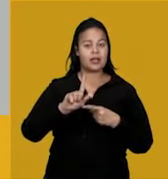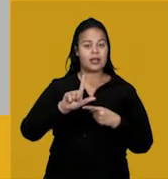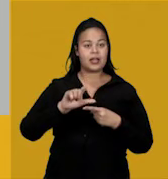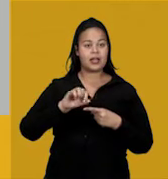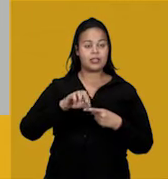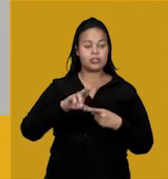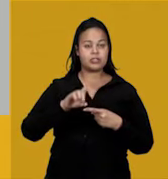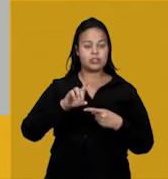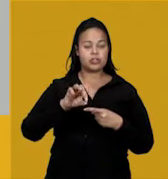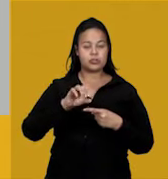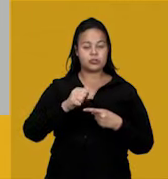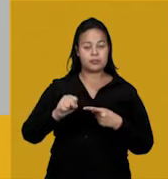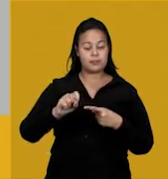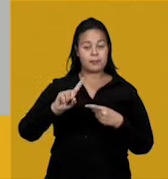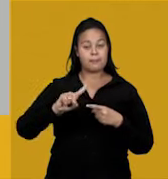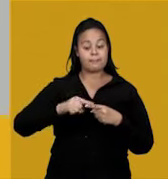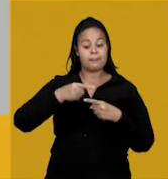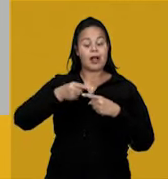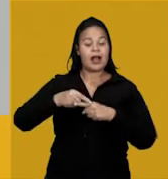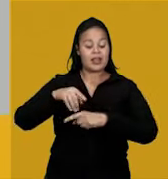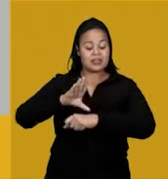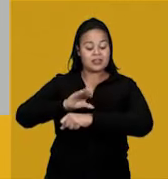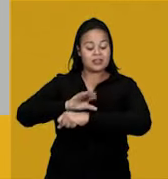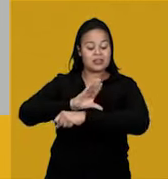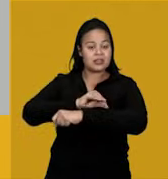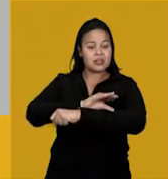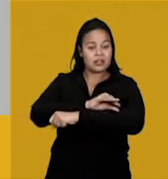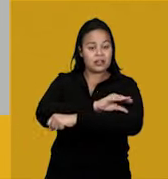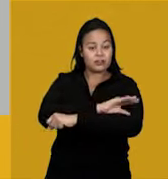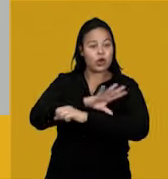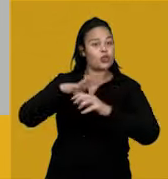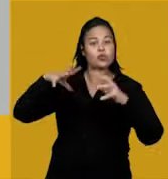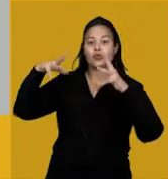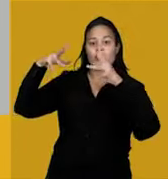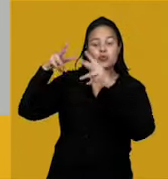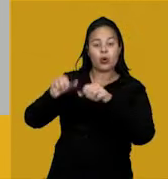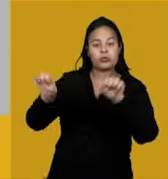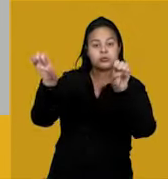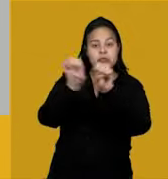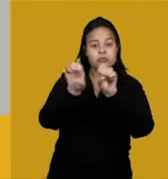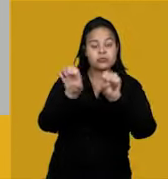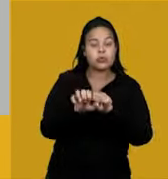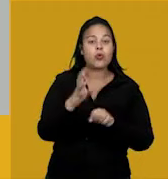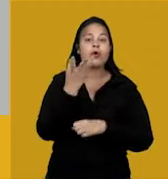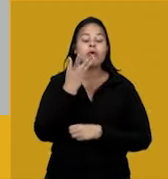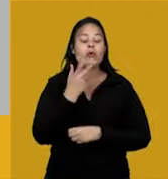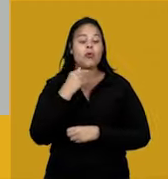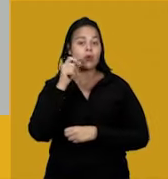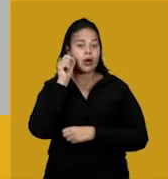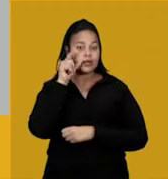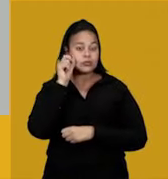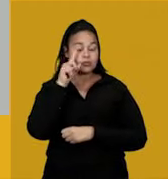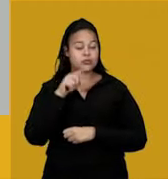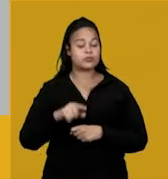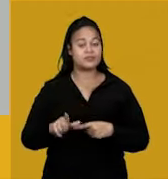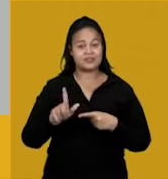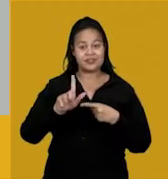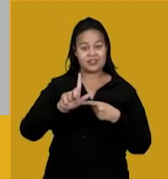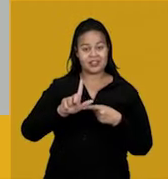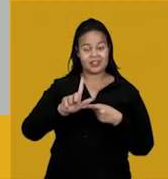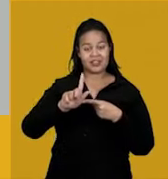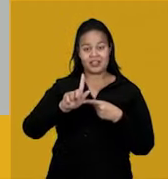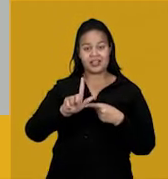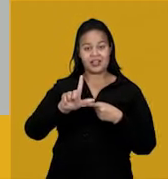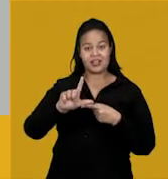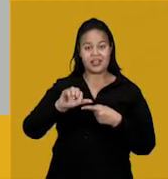e os nervos. Os nervos são todas essas estruturas aqui em azul. E os gânglios são essas pontas